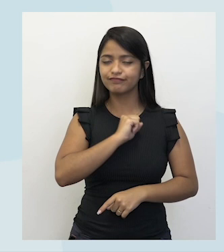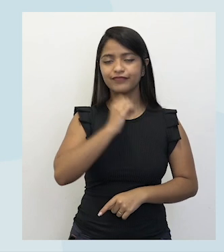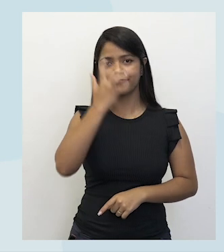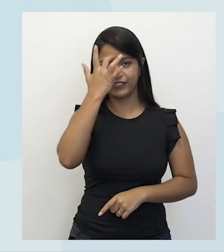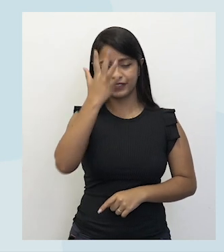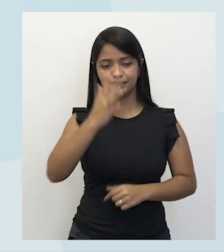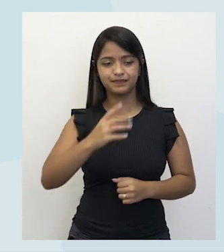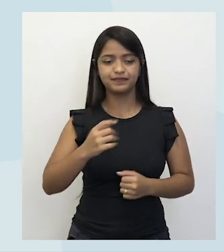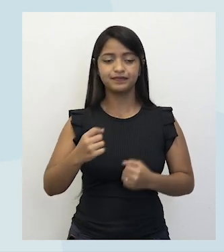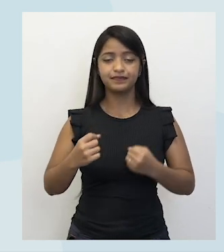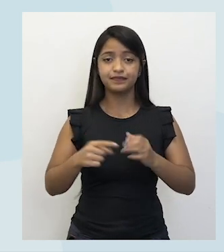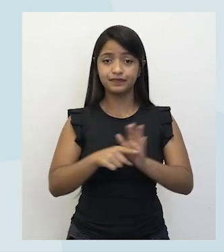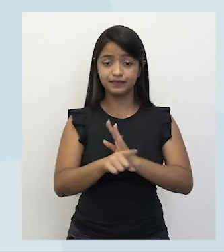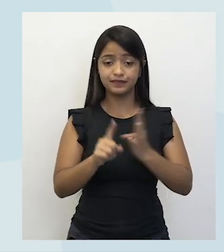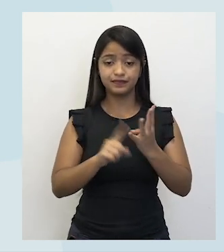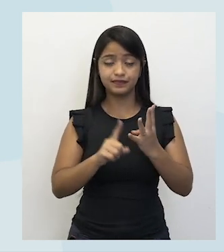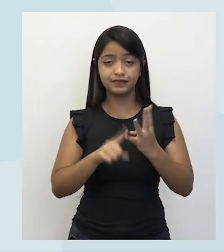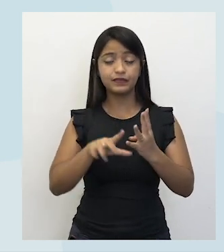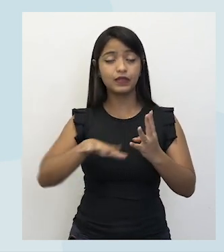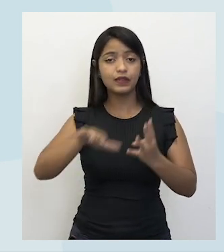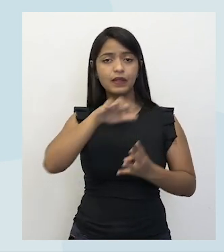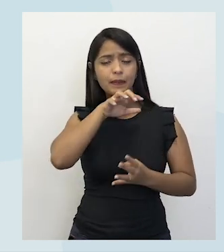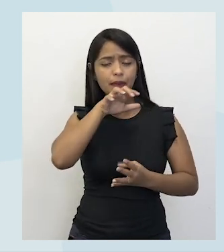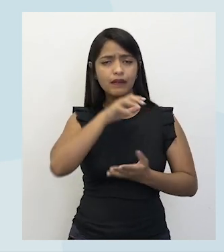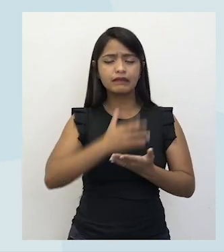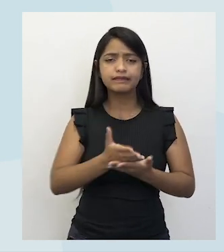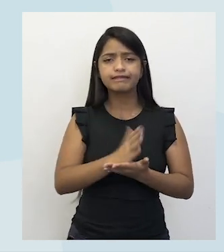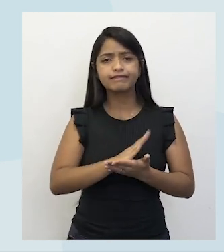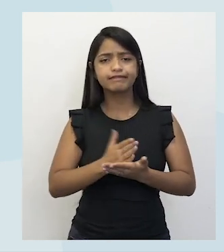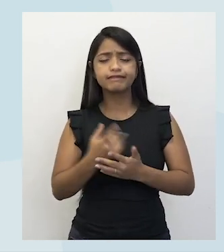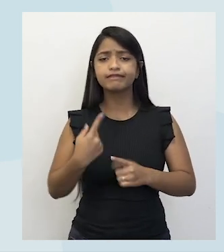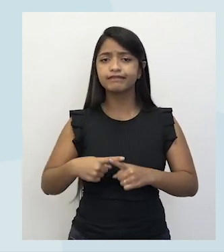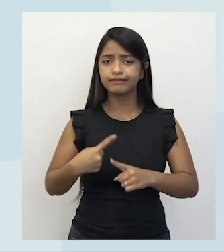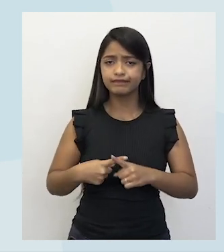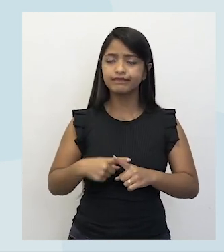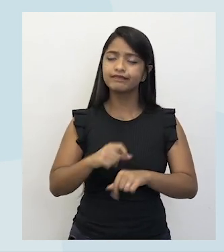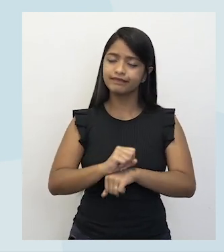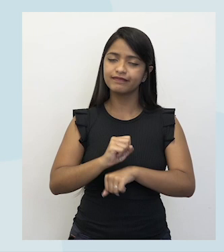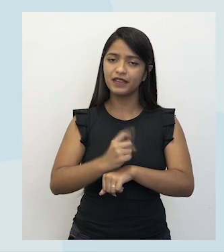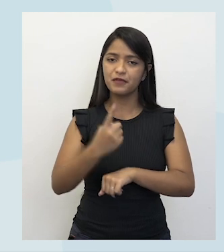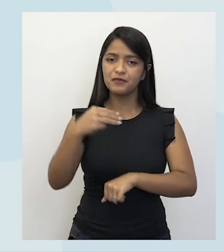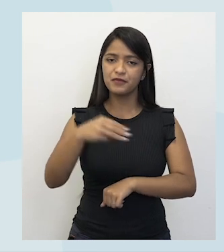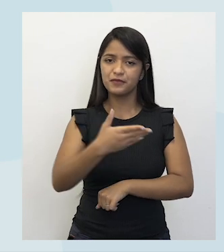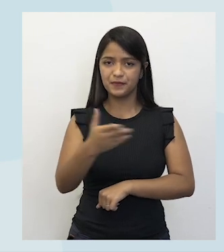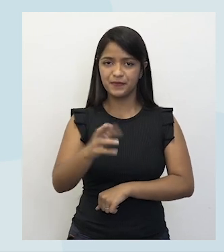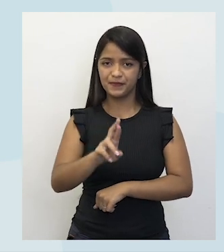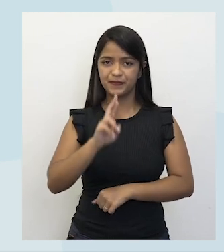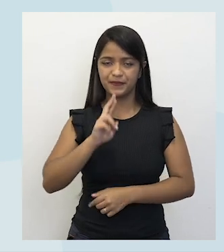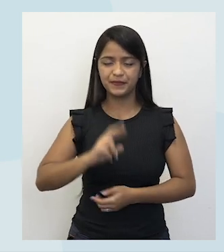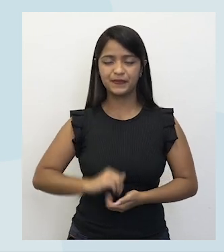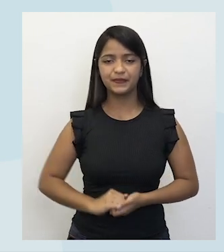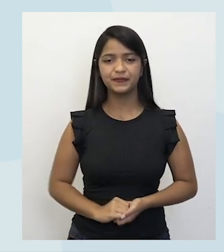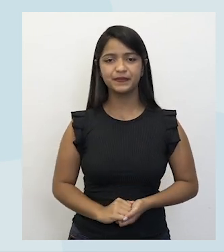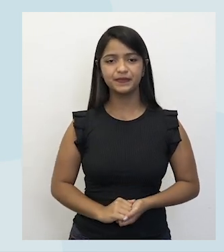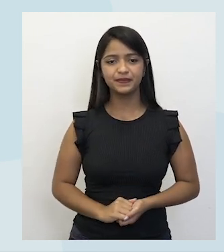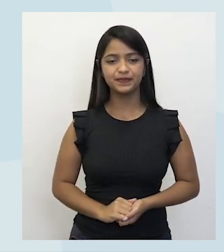E qual era o motivo da inquietação dos animais? Mais 1 minutinho, meus amores, para vocês responderem.